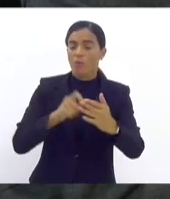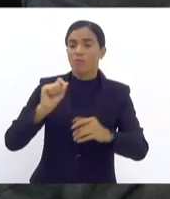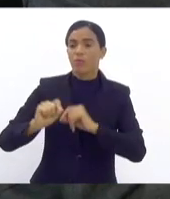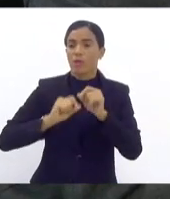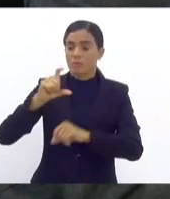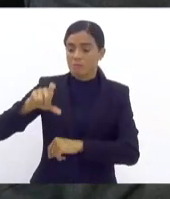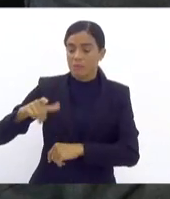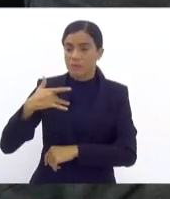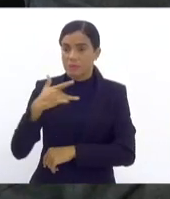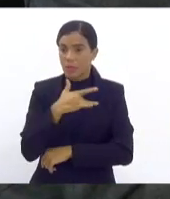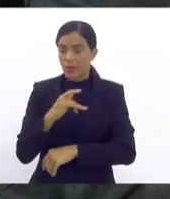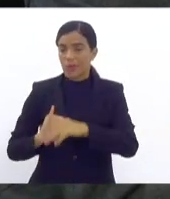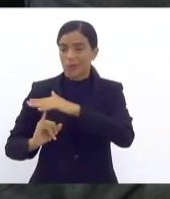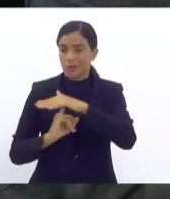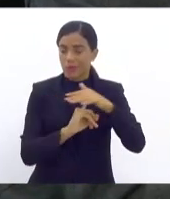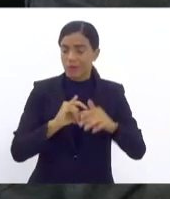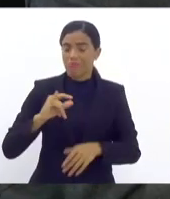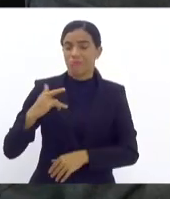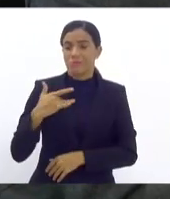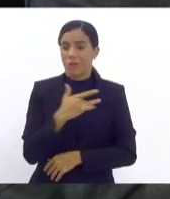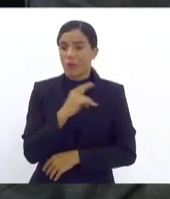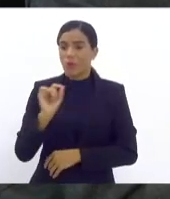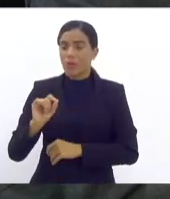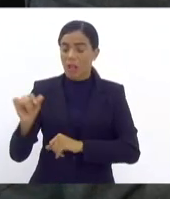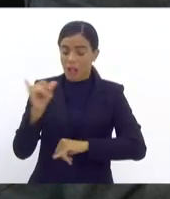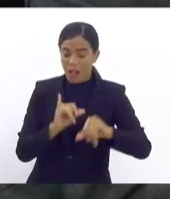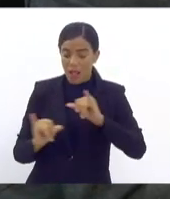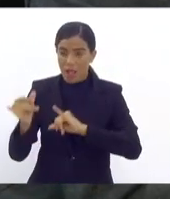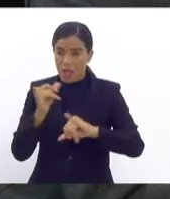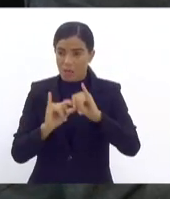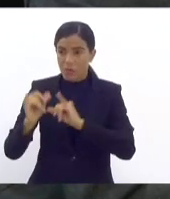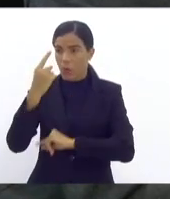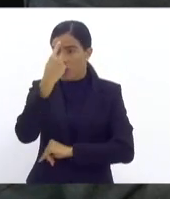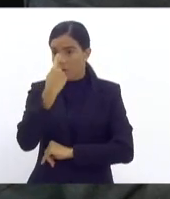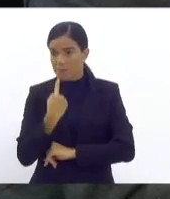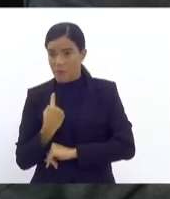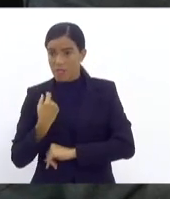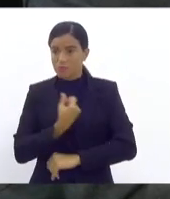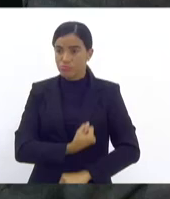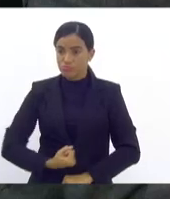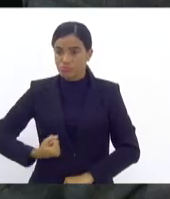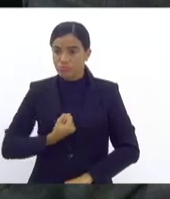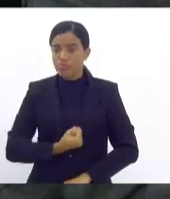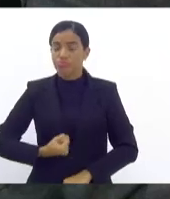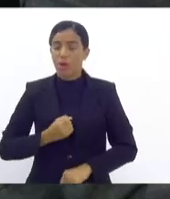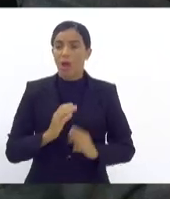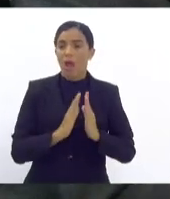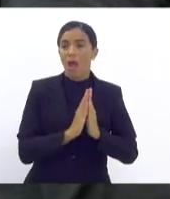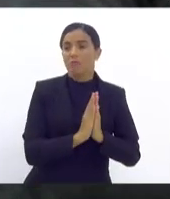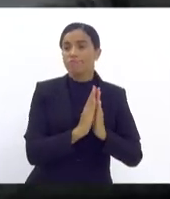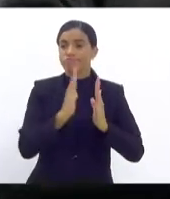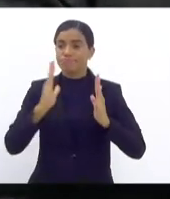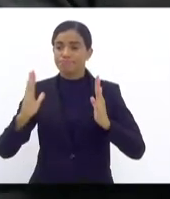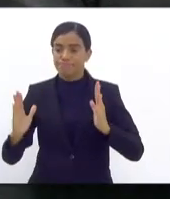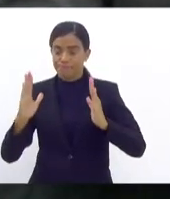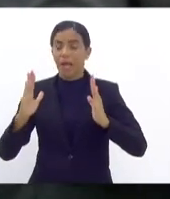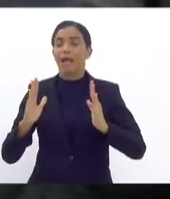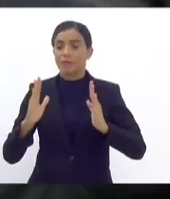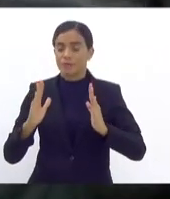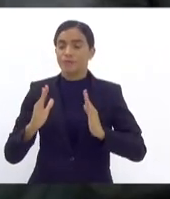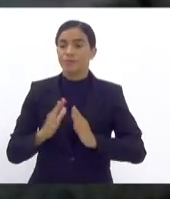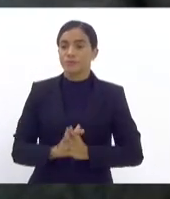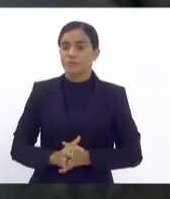estabelecimentos de saúde que realizam exames laboratoriais e ou de imagem a acatarem o prazo de validade do pedido médico e da outras